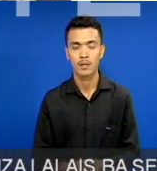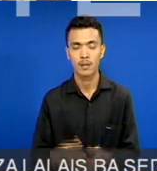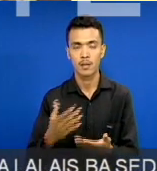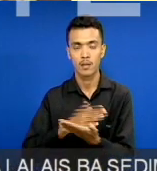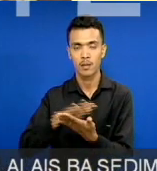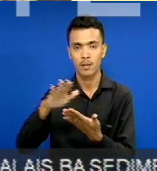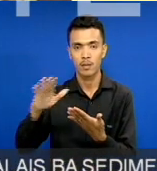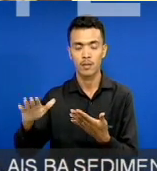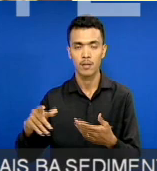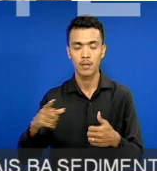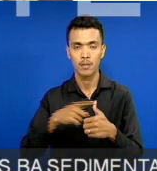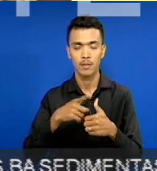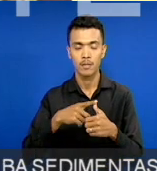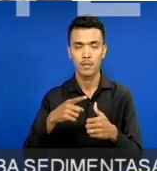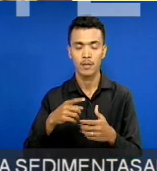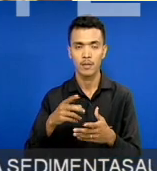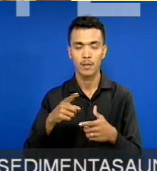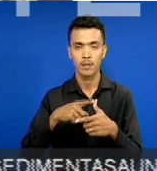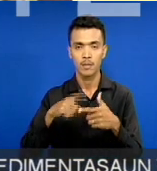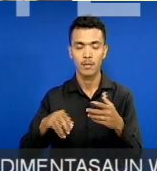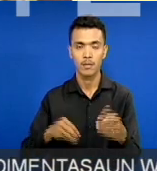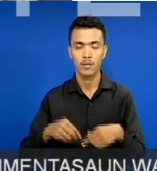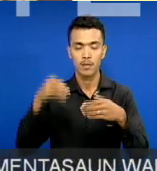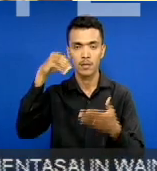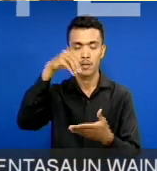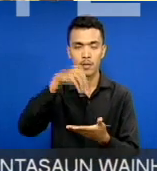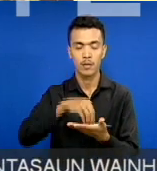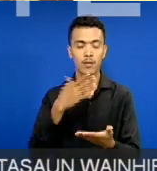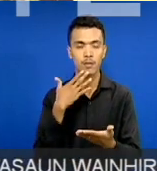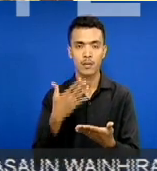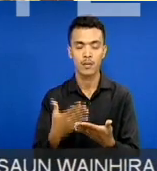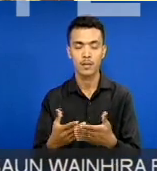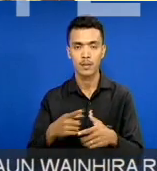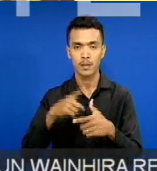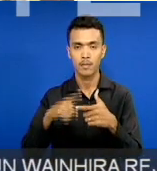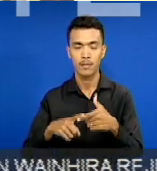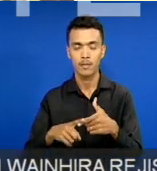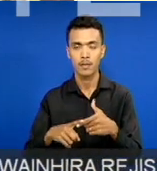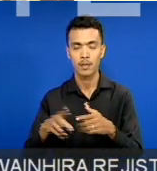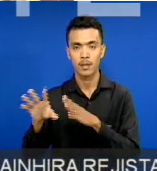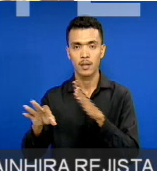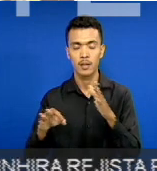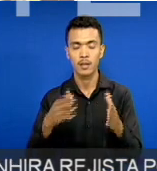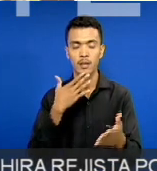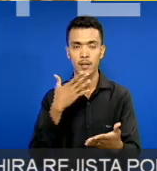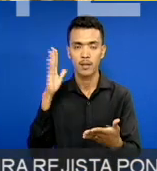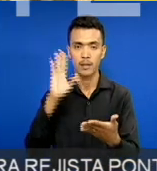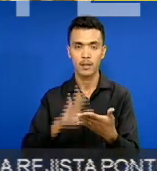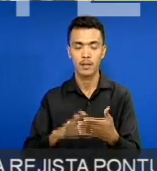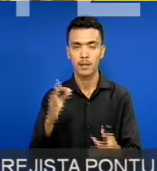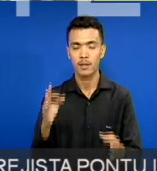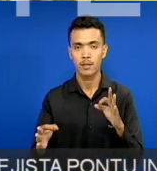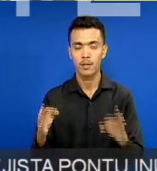rolatia primeira vez compra será batama de aquela mas segunda vez compra e a então a token a tão baladia também né agora